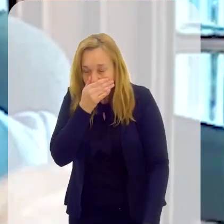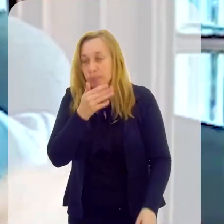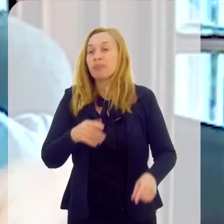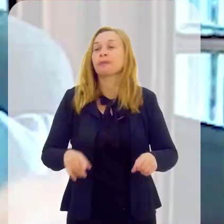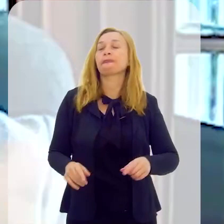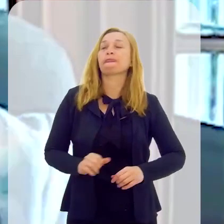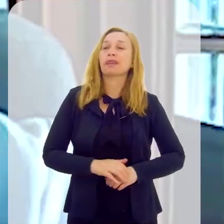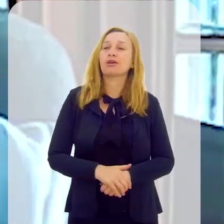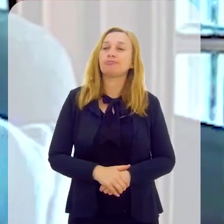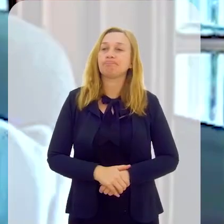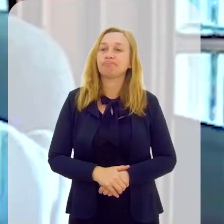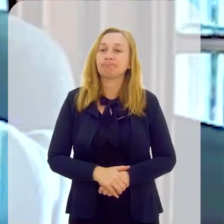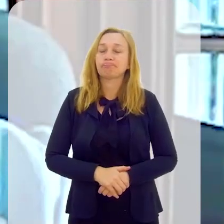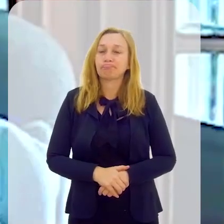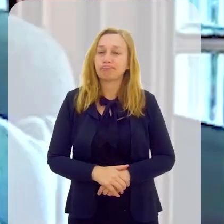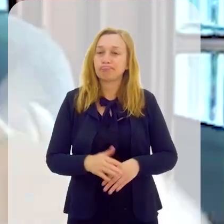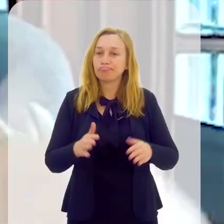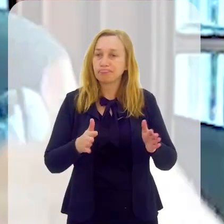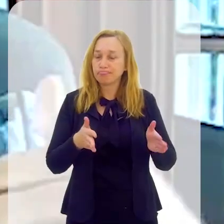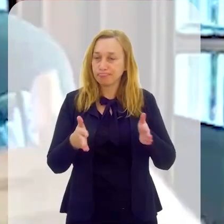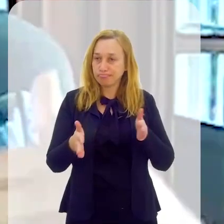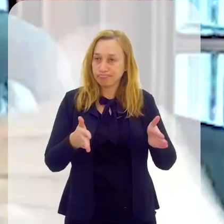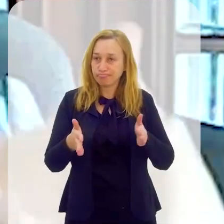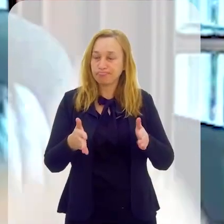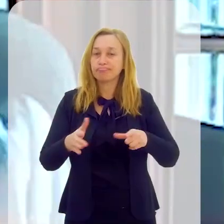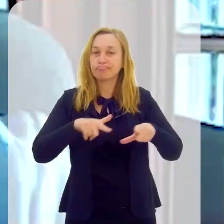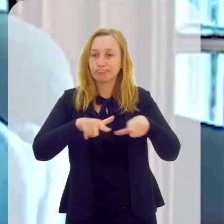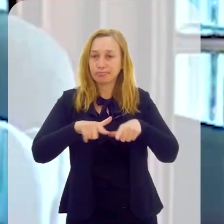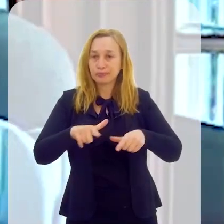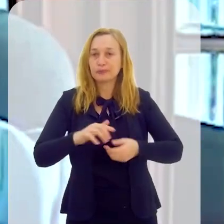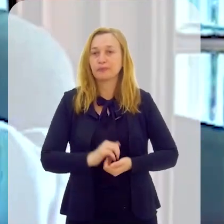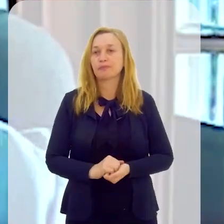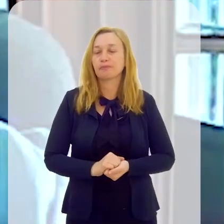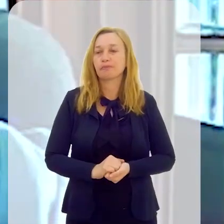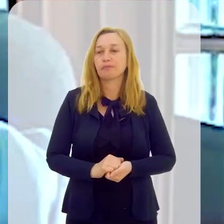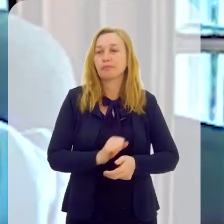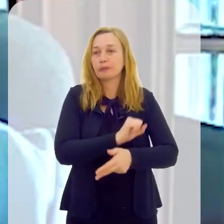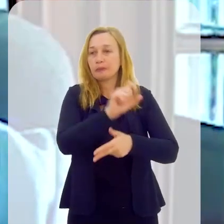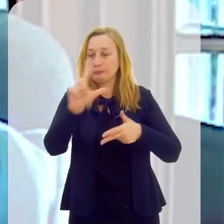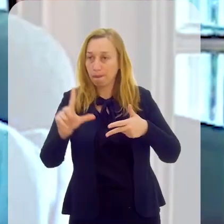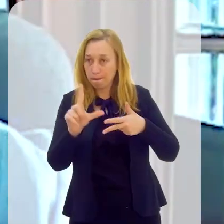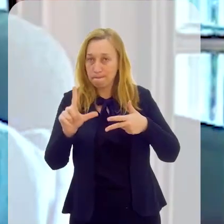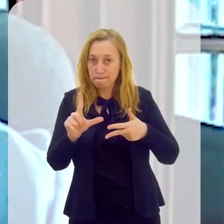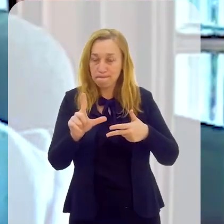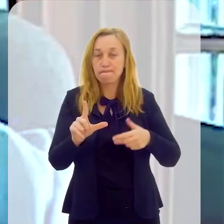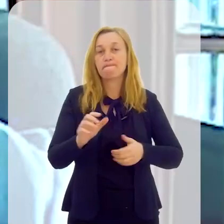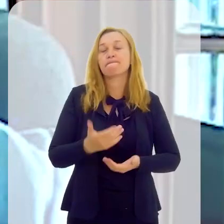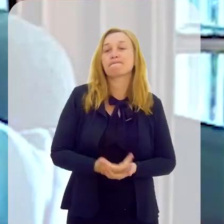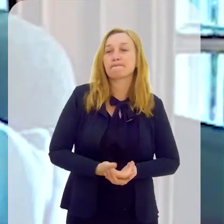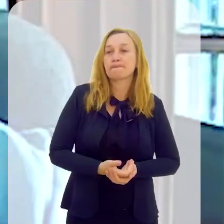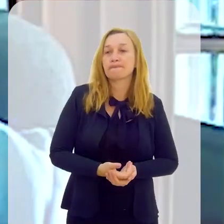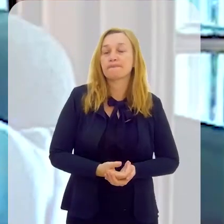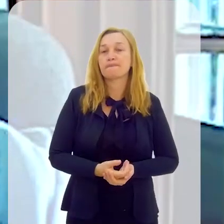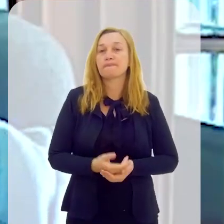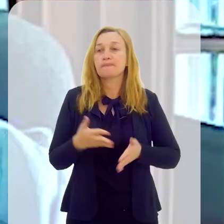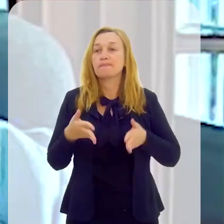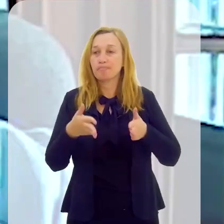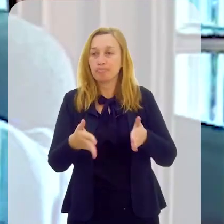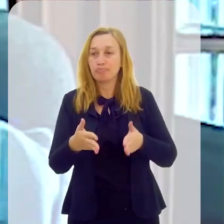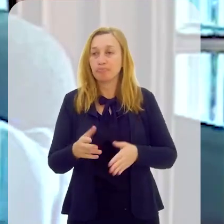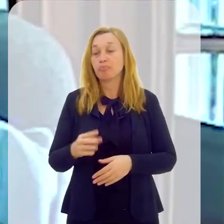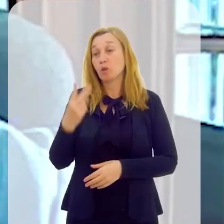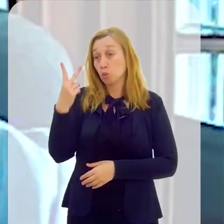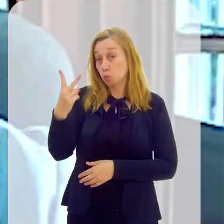alguma medida, também tá nessa rota do trabalho do legislativo estadual.